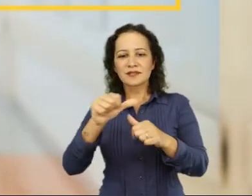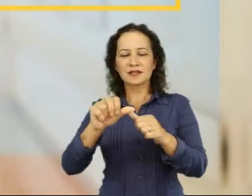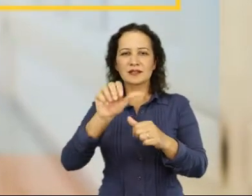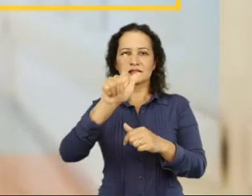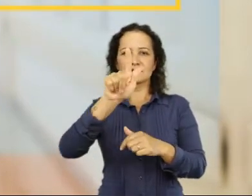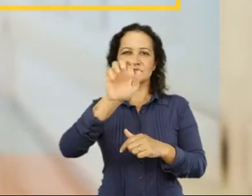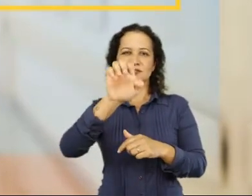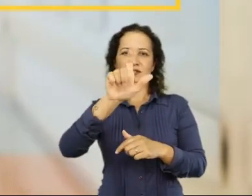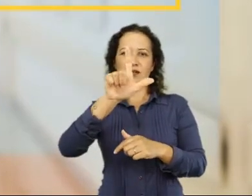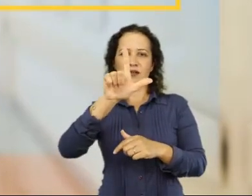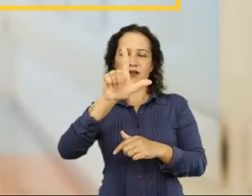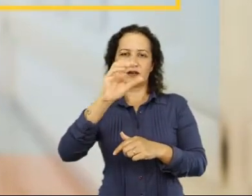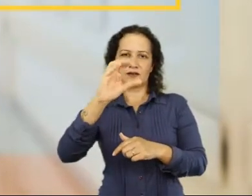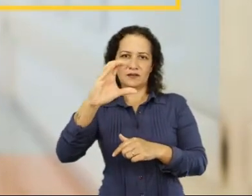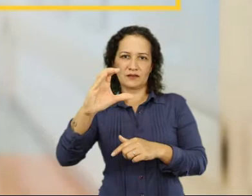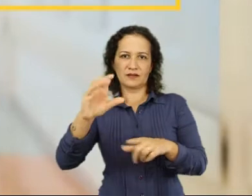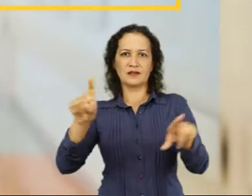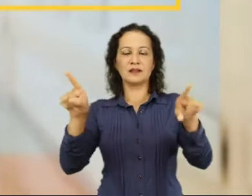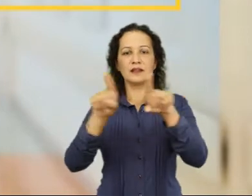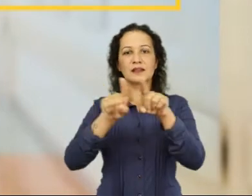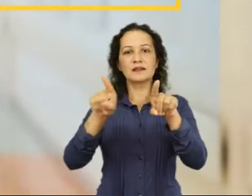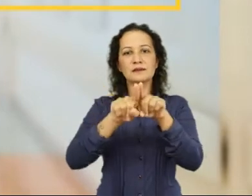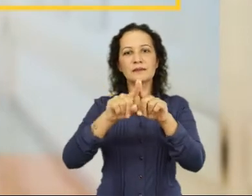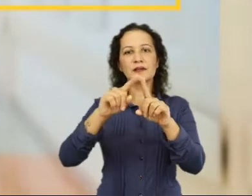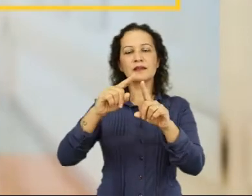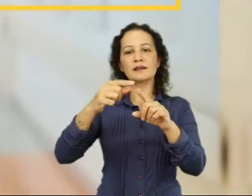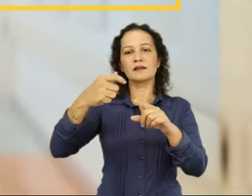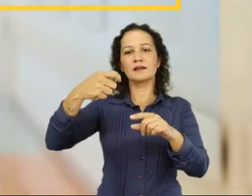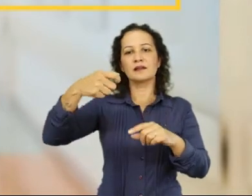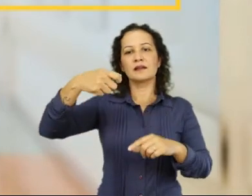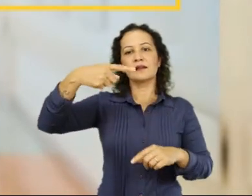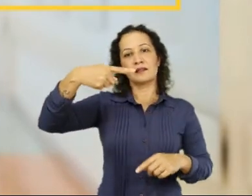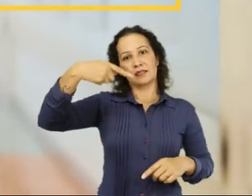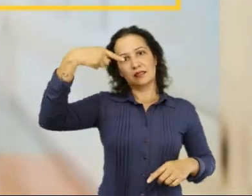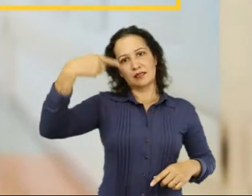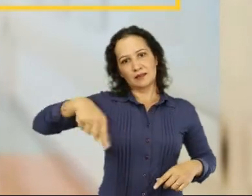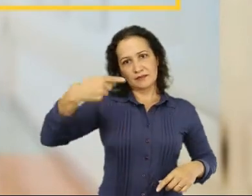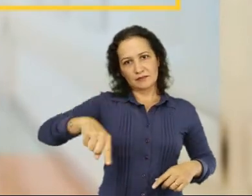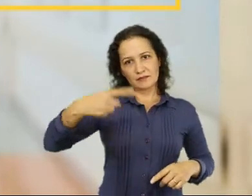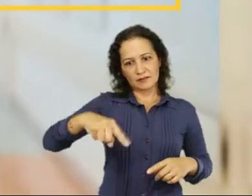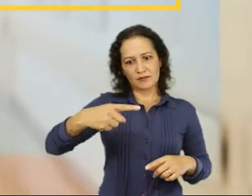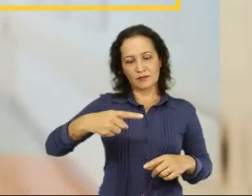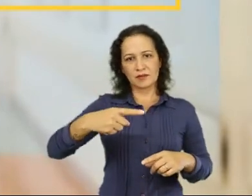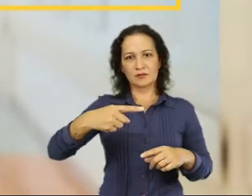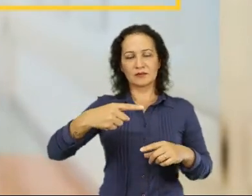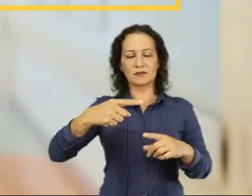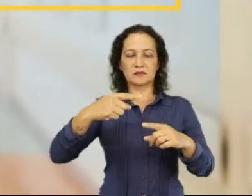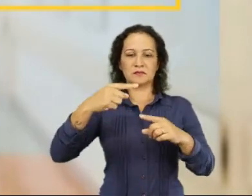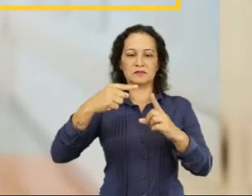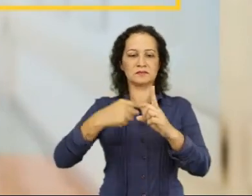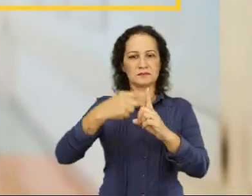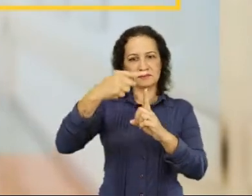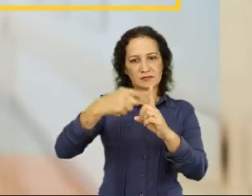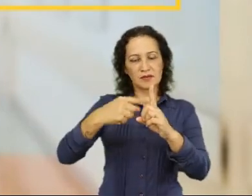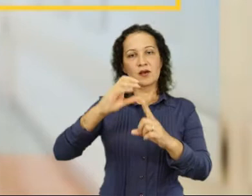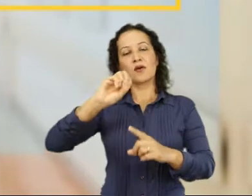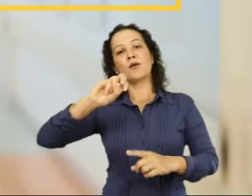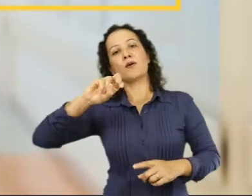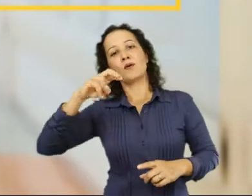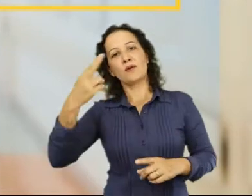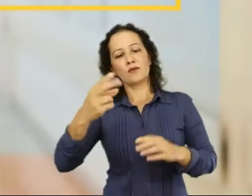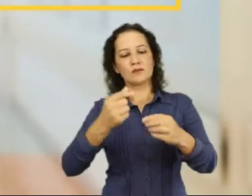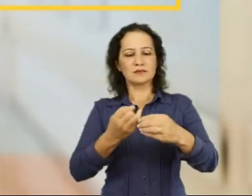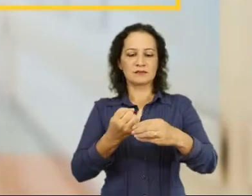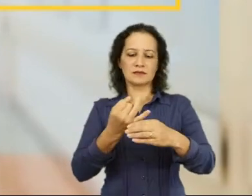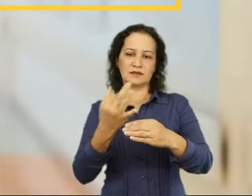cada caixa com o seu termômetro com cabo extensor, seja esse termômetro analógico ou também digital. Na nossa